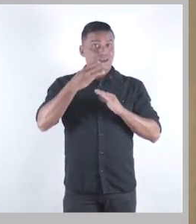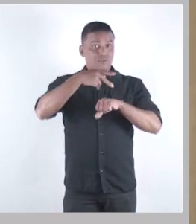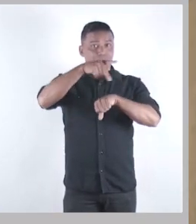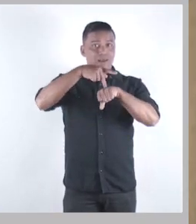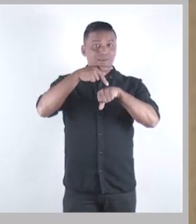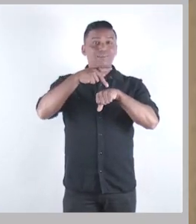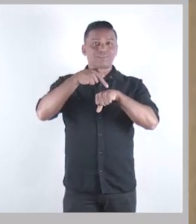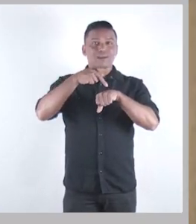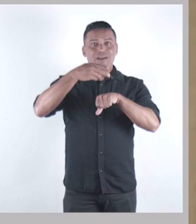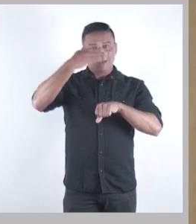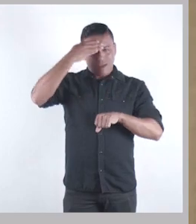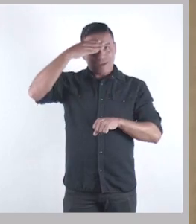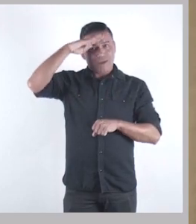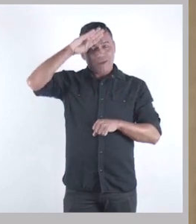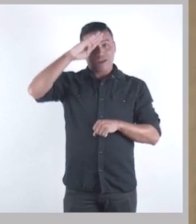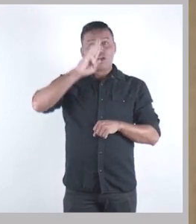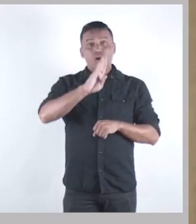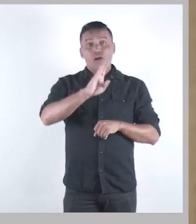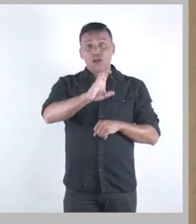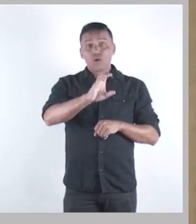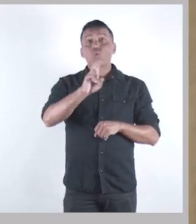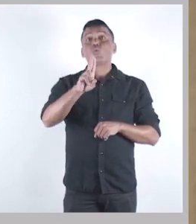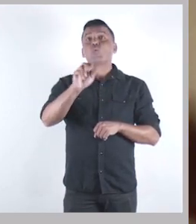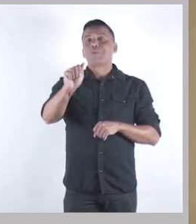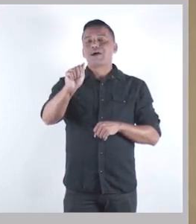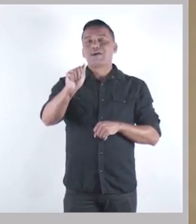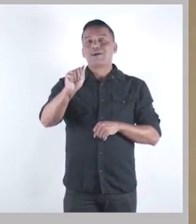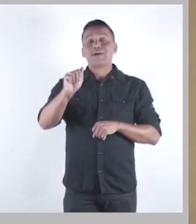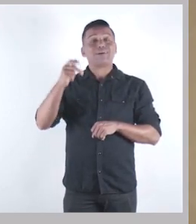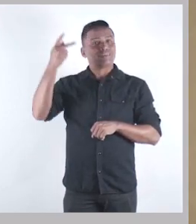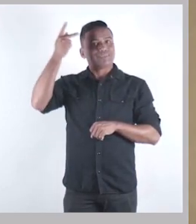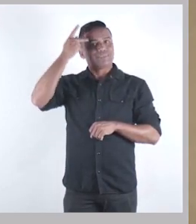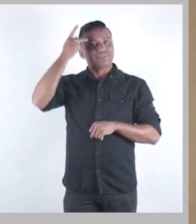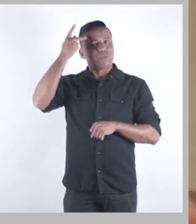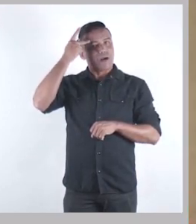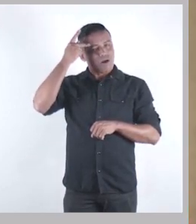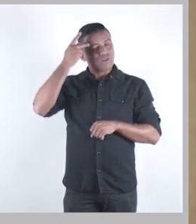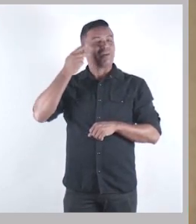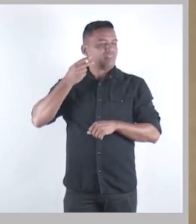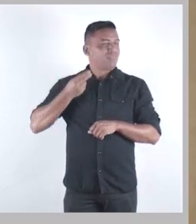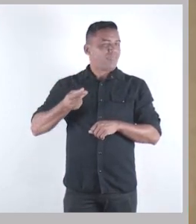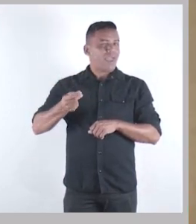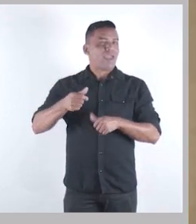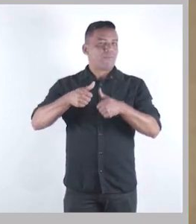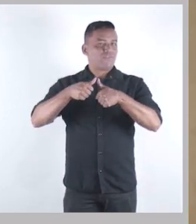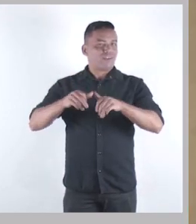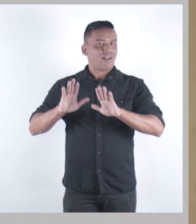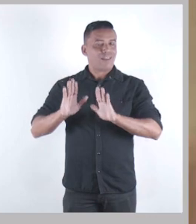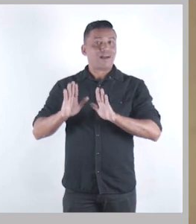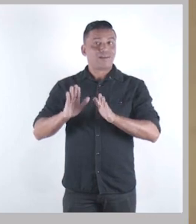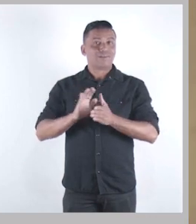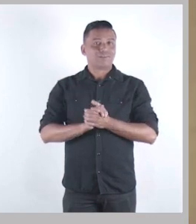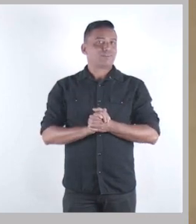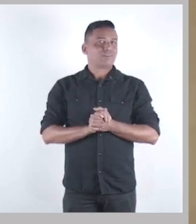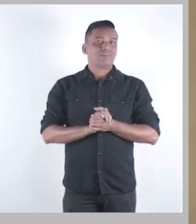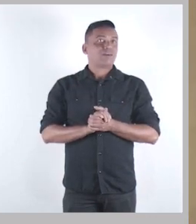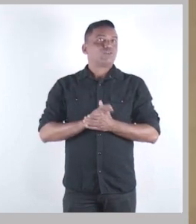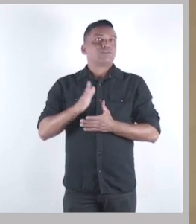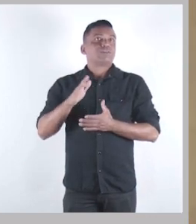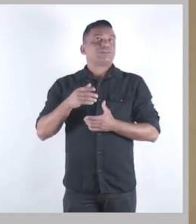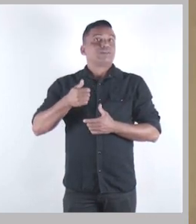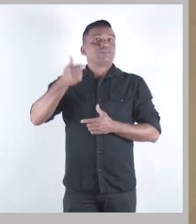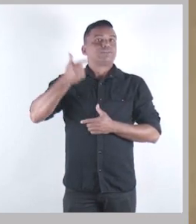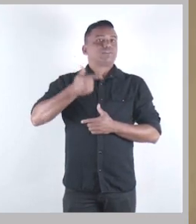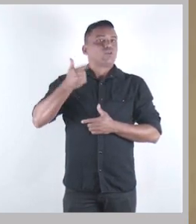no Brasil, no estado de São Paulo. São duas pátrias que para mim são a minha segunda pátria. Pela